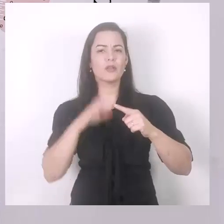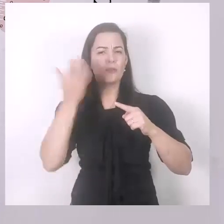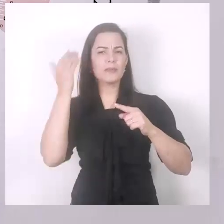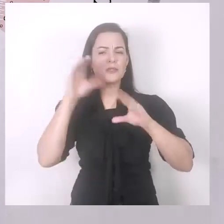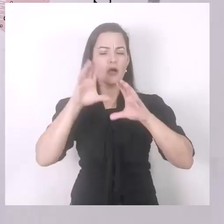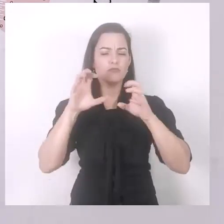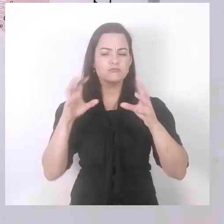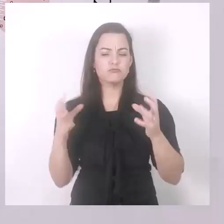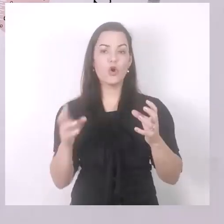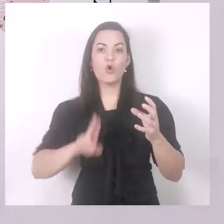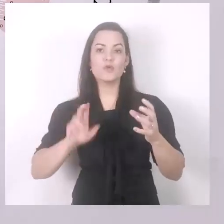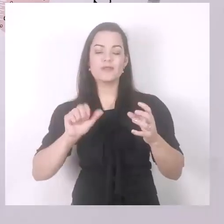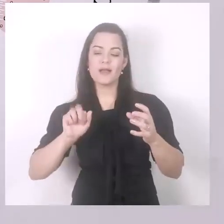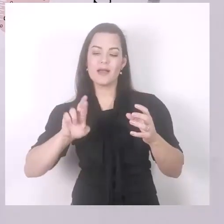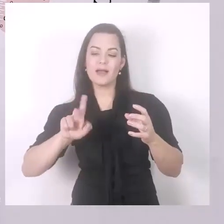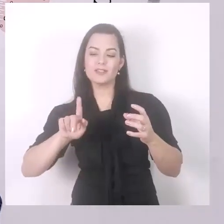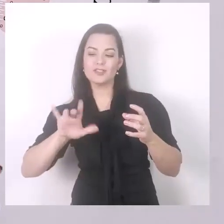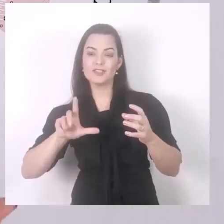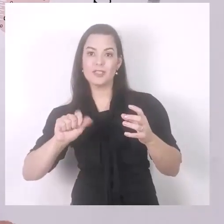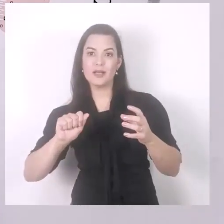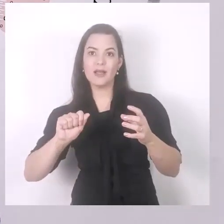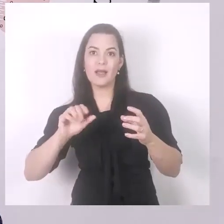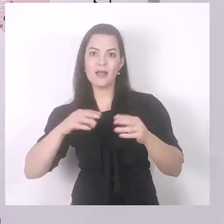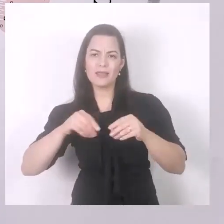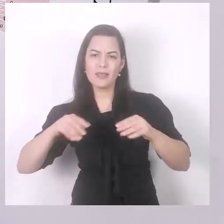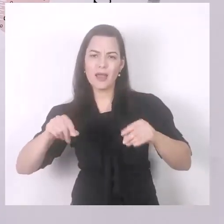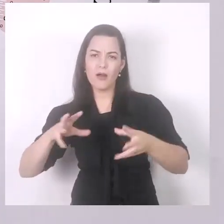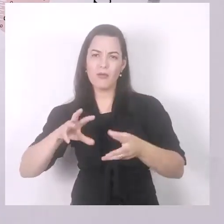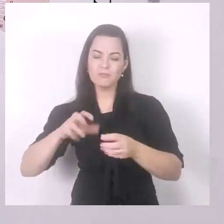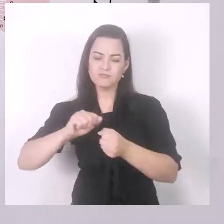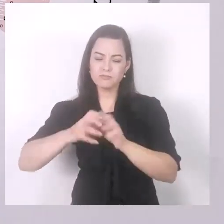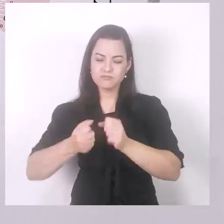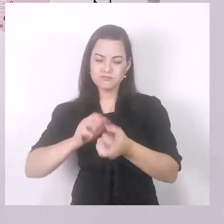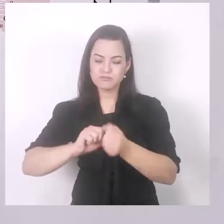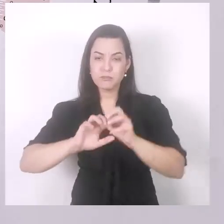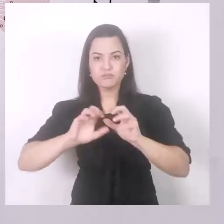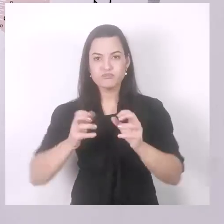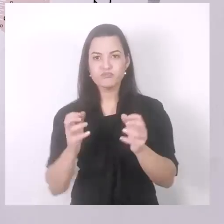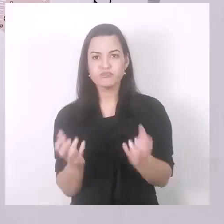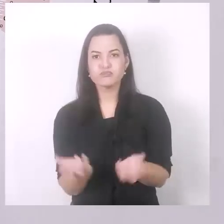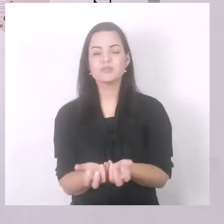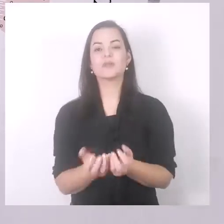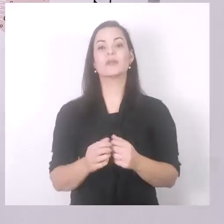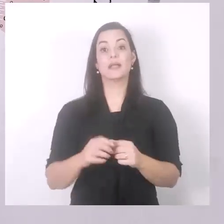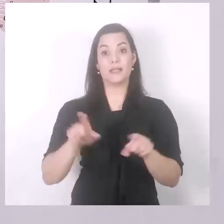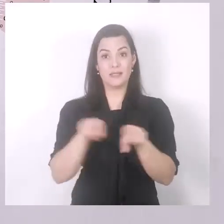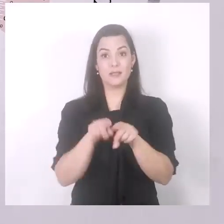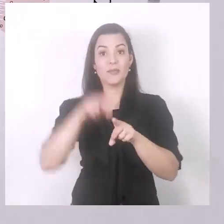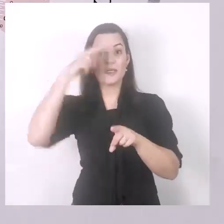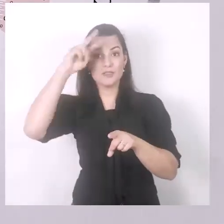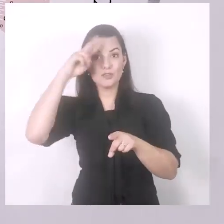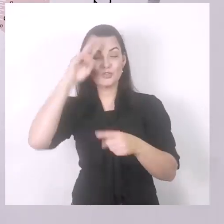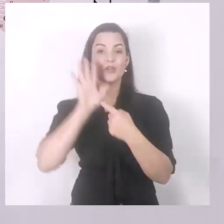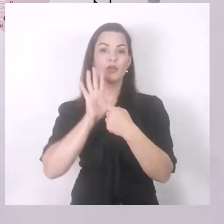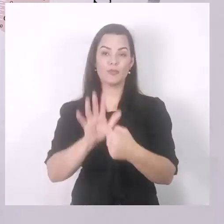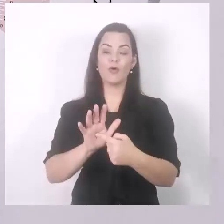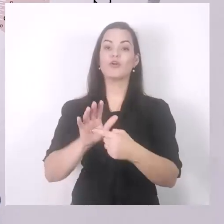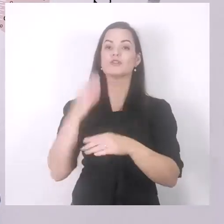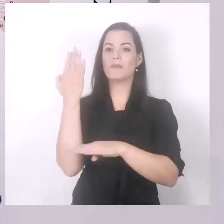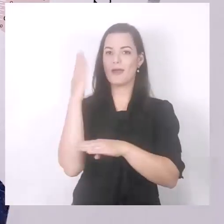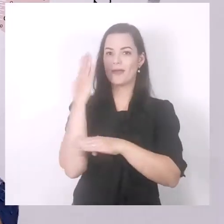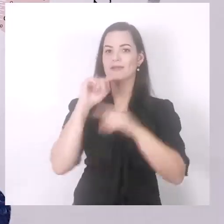nós tínhamos também registros, né, encontrados aí na história dessas rodas feitas em madeira e